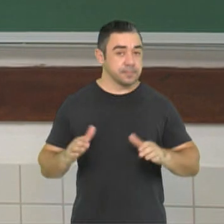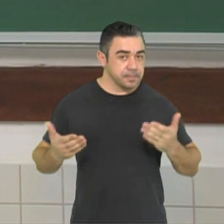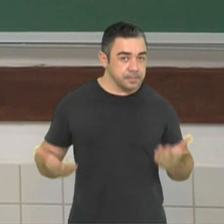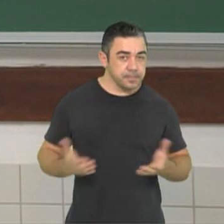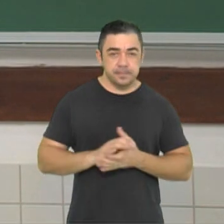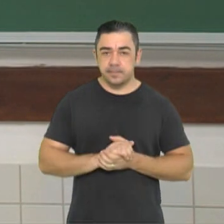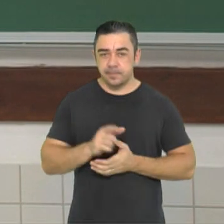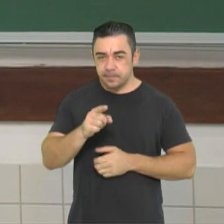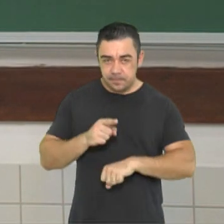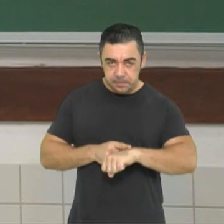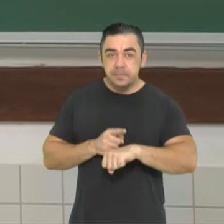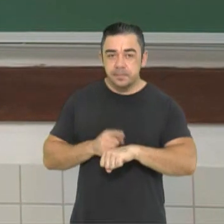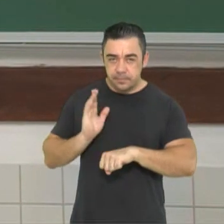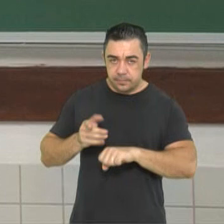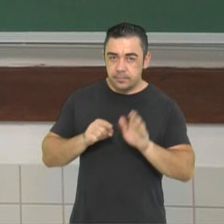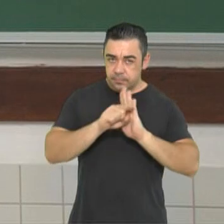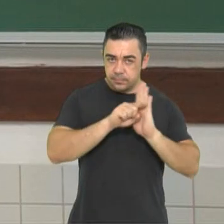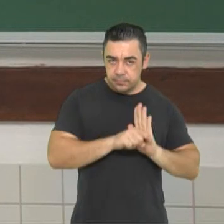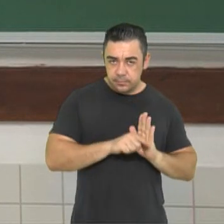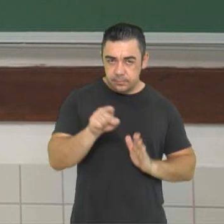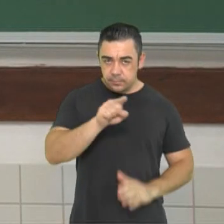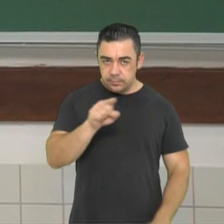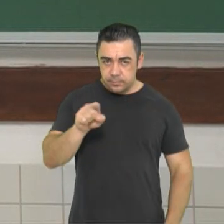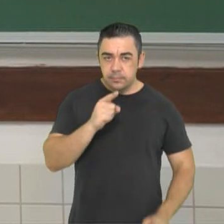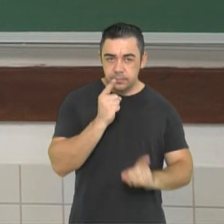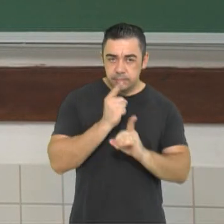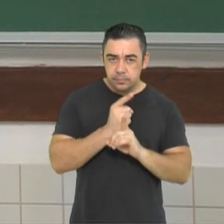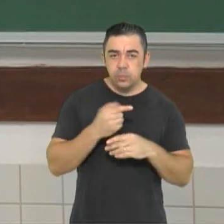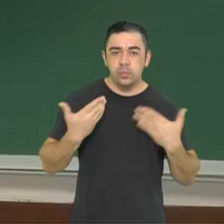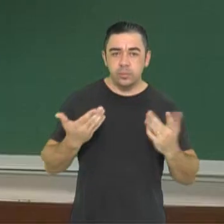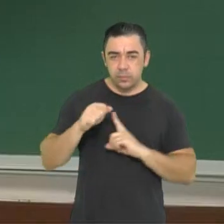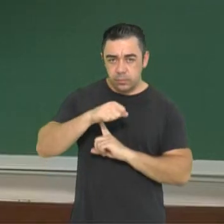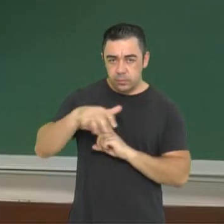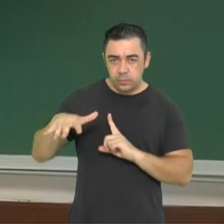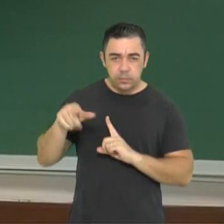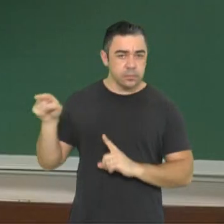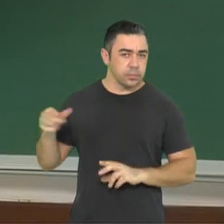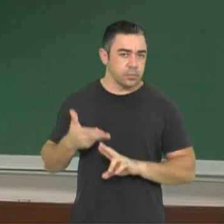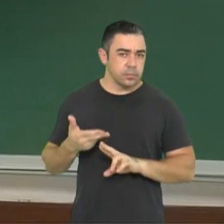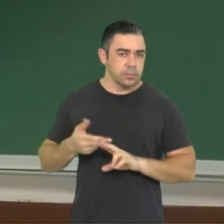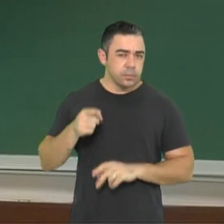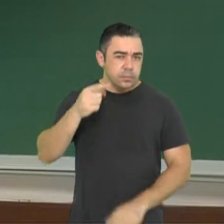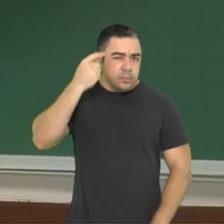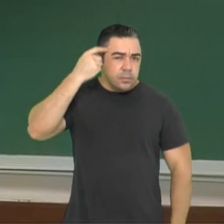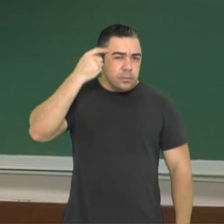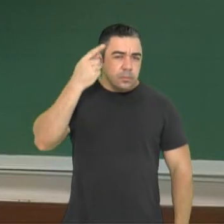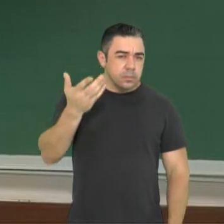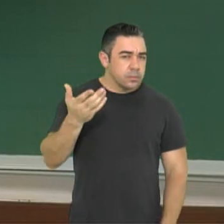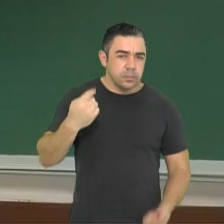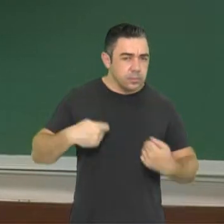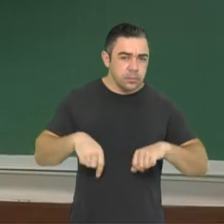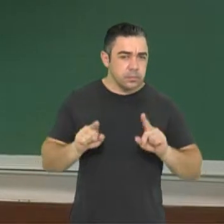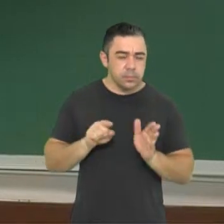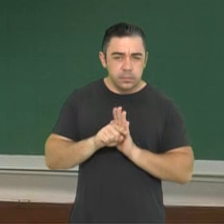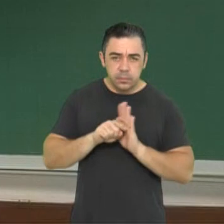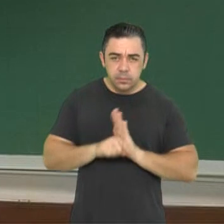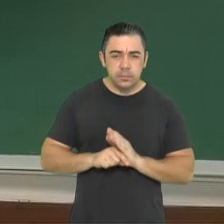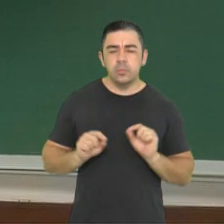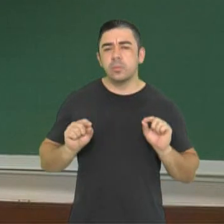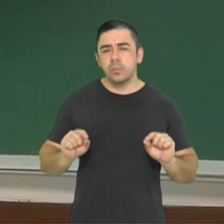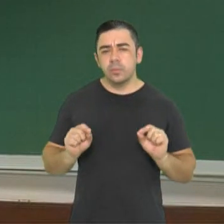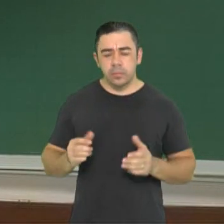Então, deu tempo de você pesquisar? Será que você reconheceu a figura de linguagem aí só pela sua mente, que você não precisou pesquisar sobre